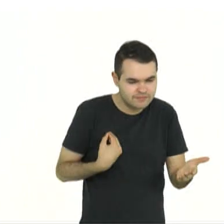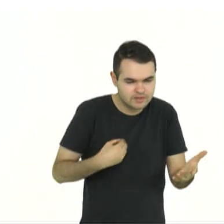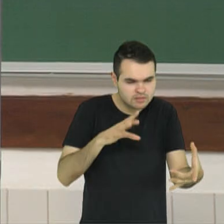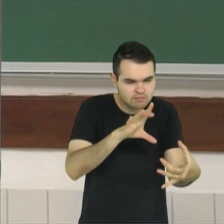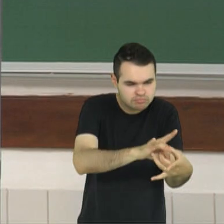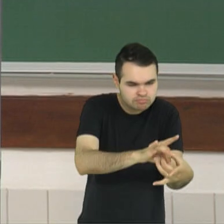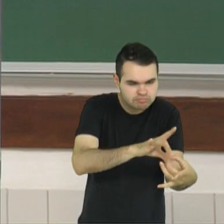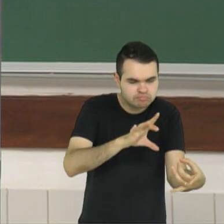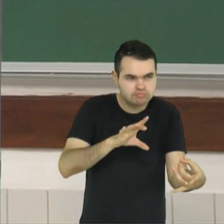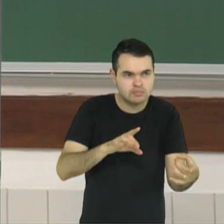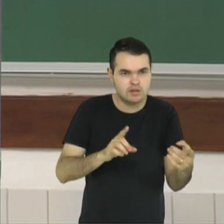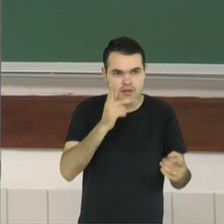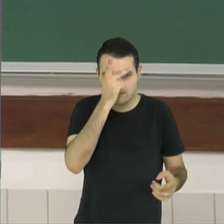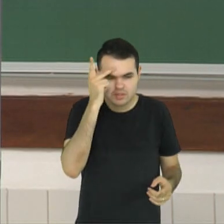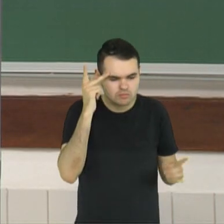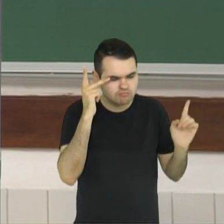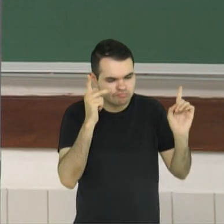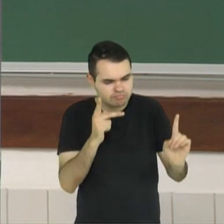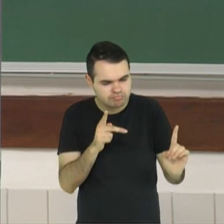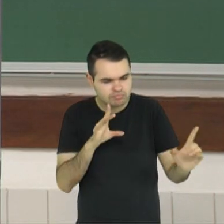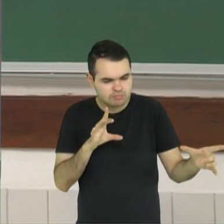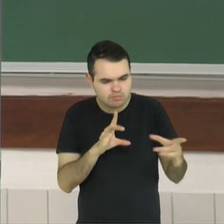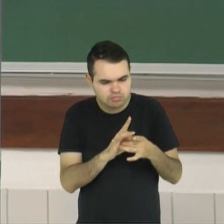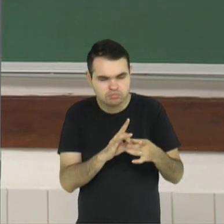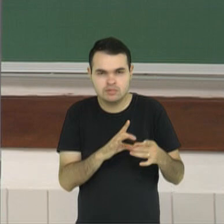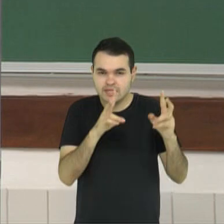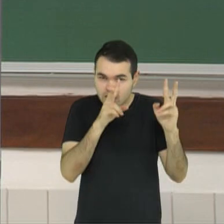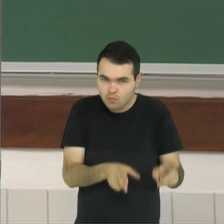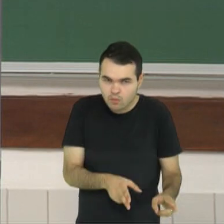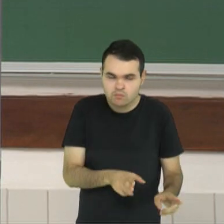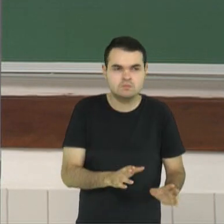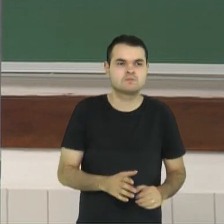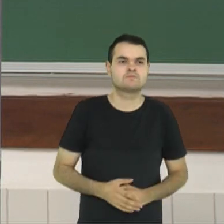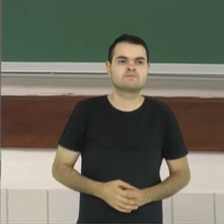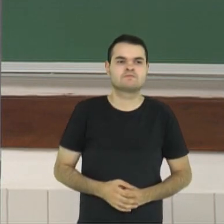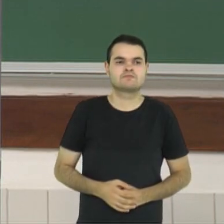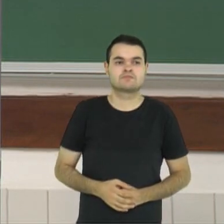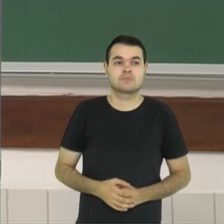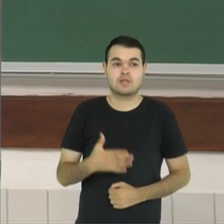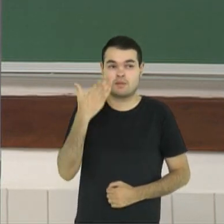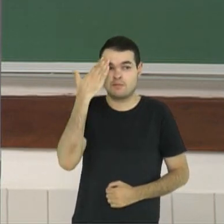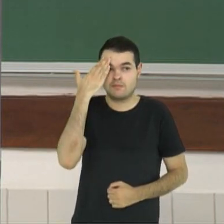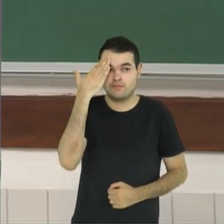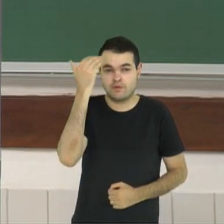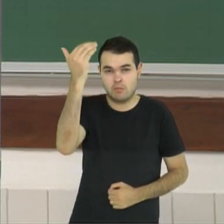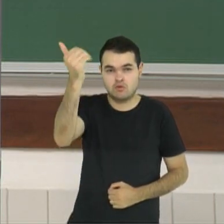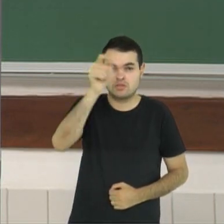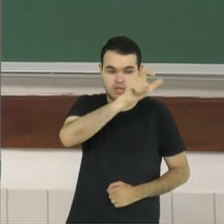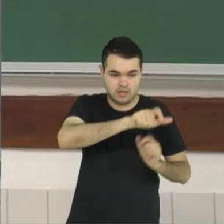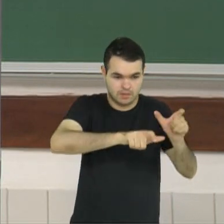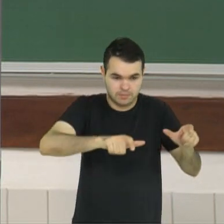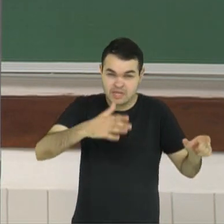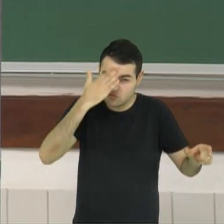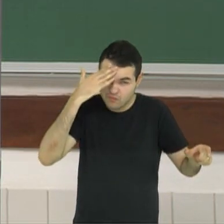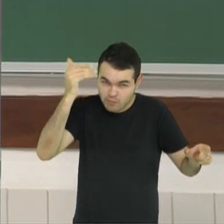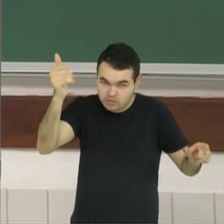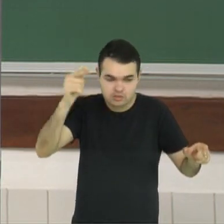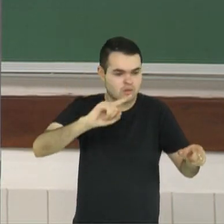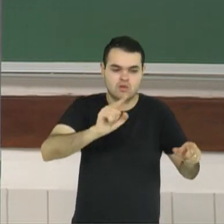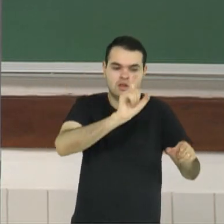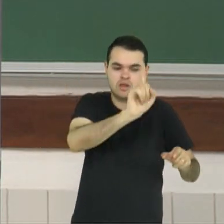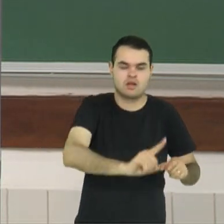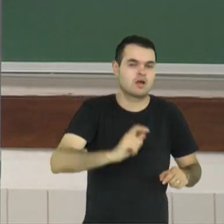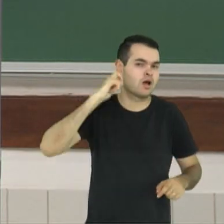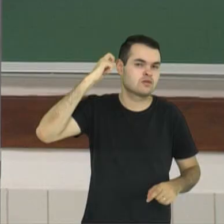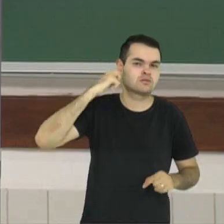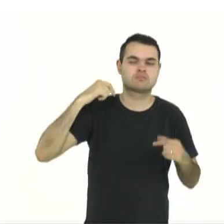que alguém ia ficar do lado numa Kombi cheia de banana? Não. A celebridade quer status, quer stars, quer luzes? Não,